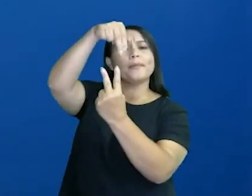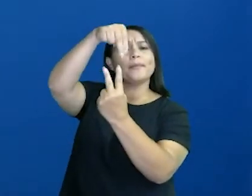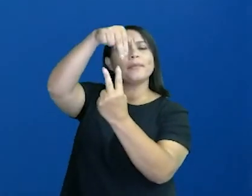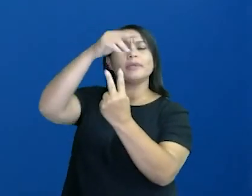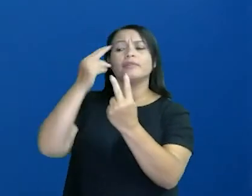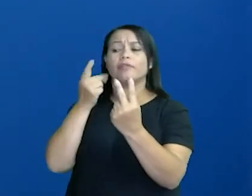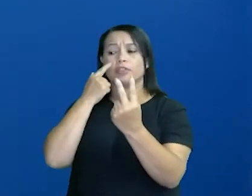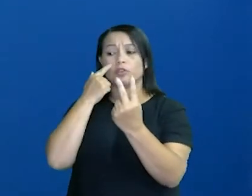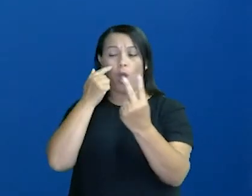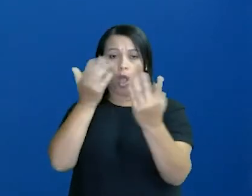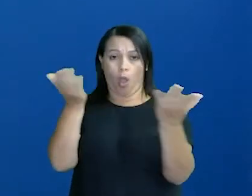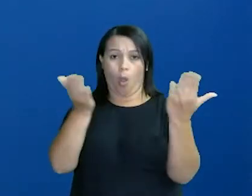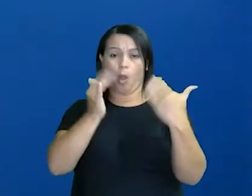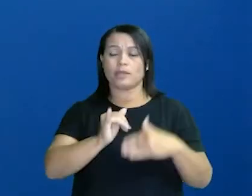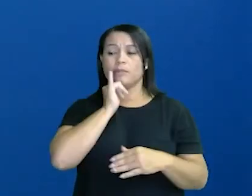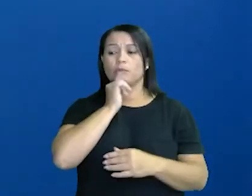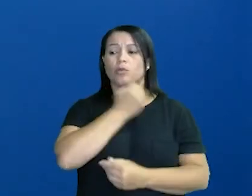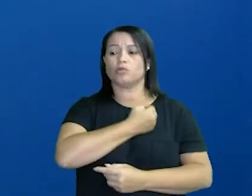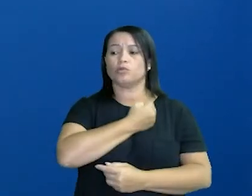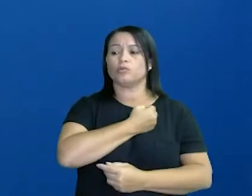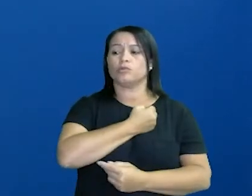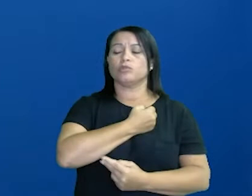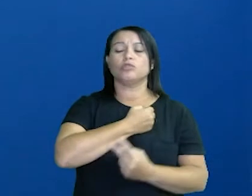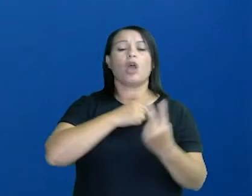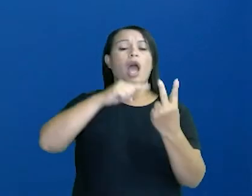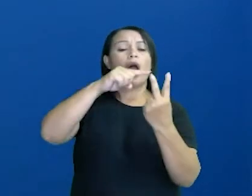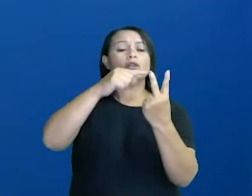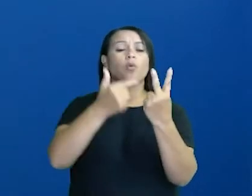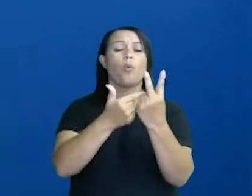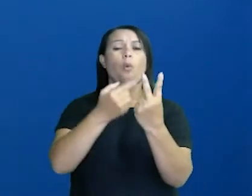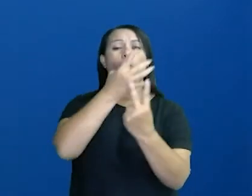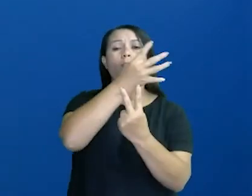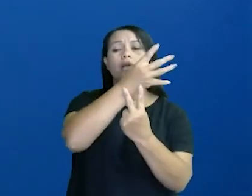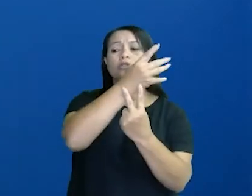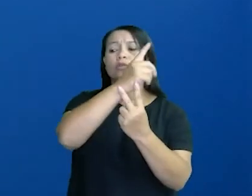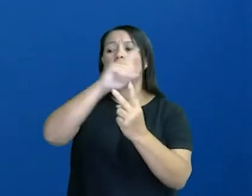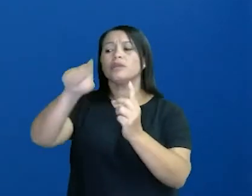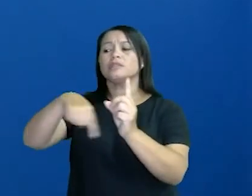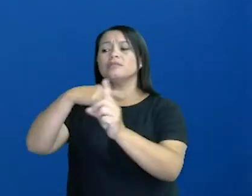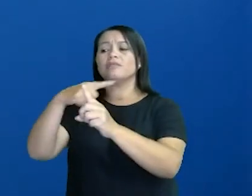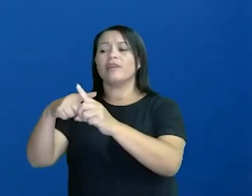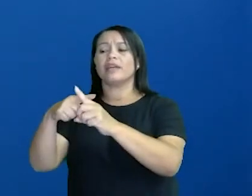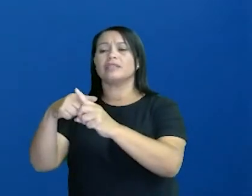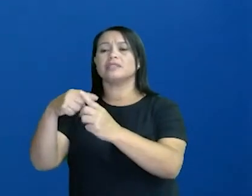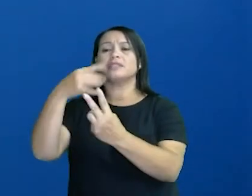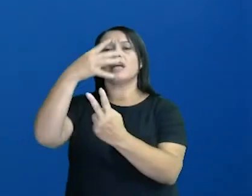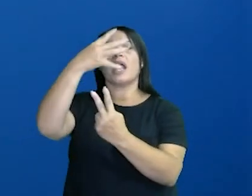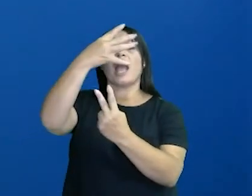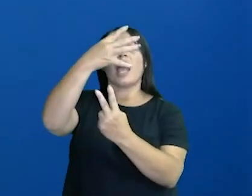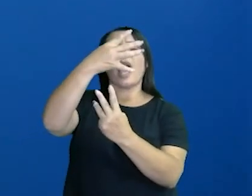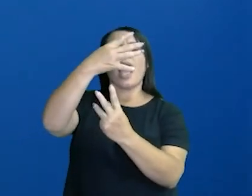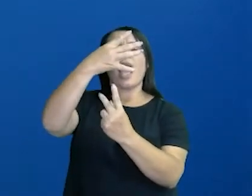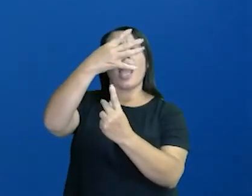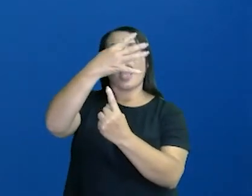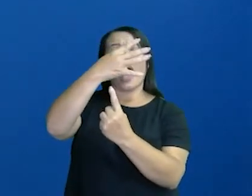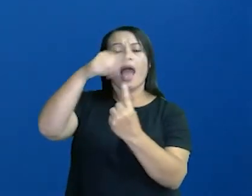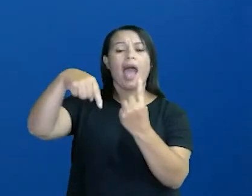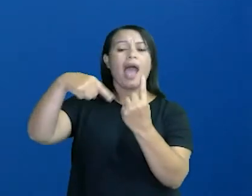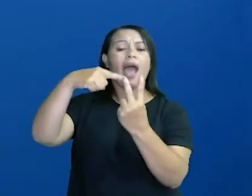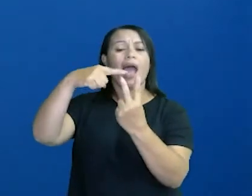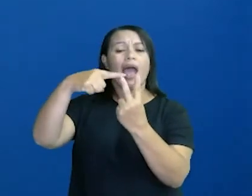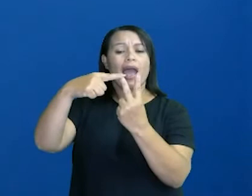vamos ver com os números só a raiz quarta de dois meses a raiz quarta de